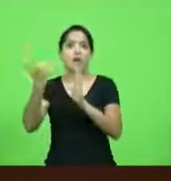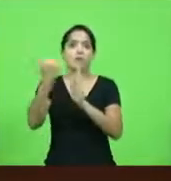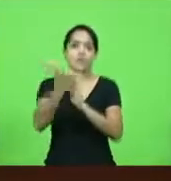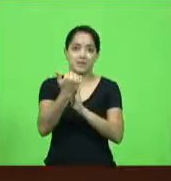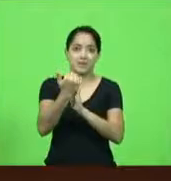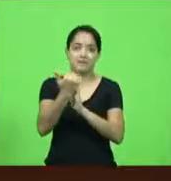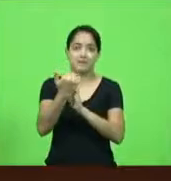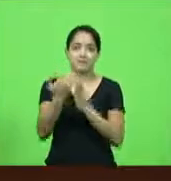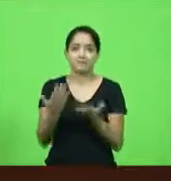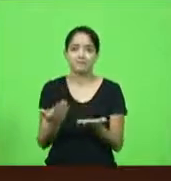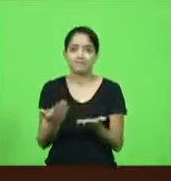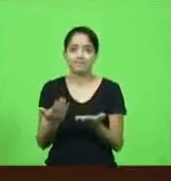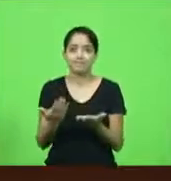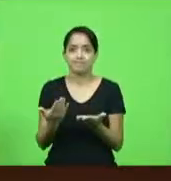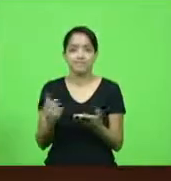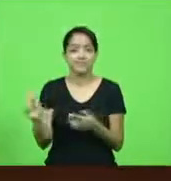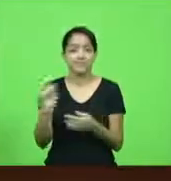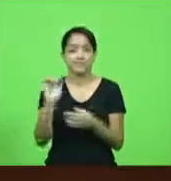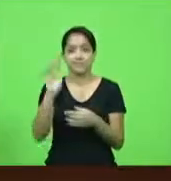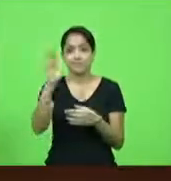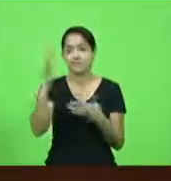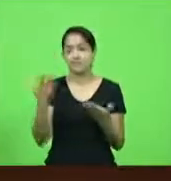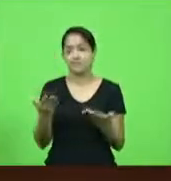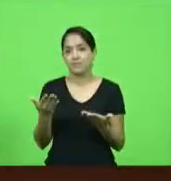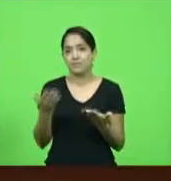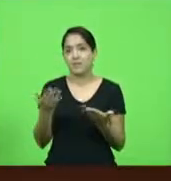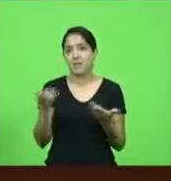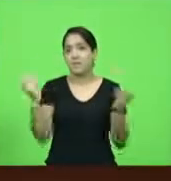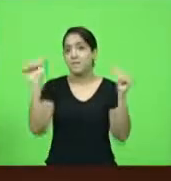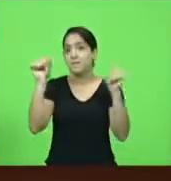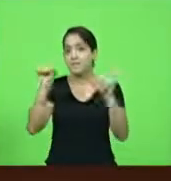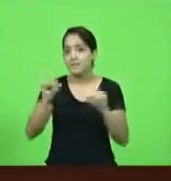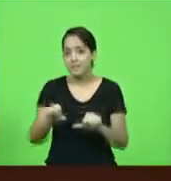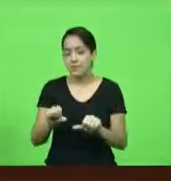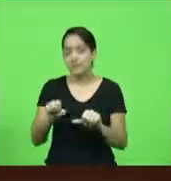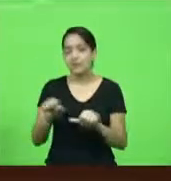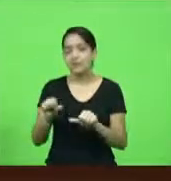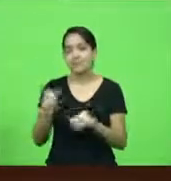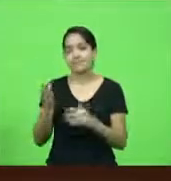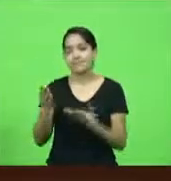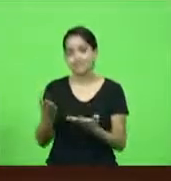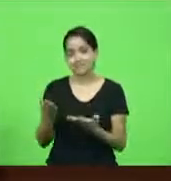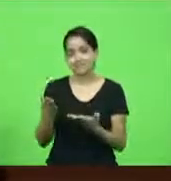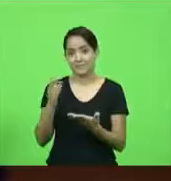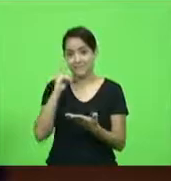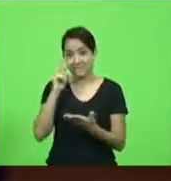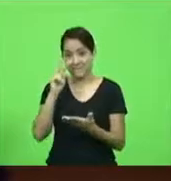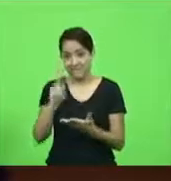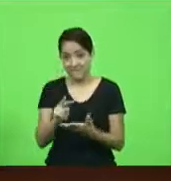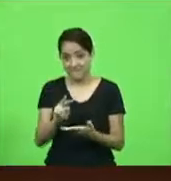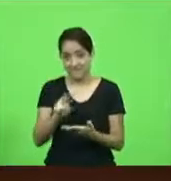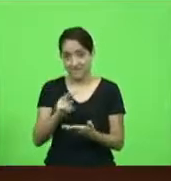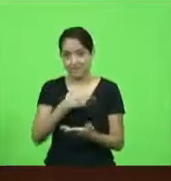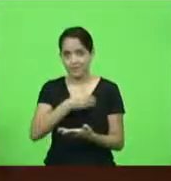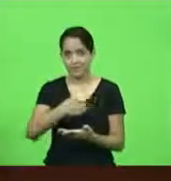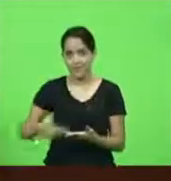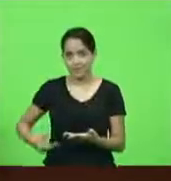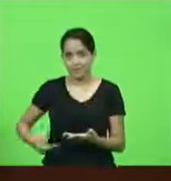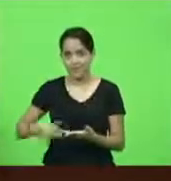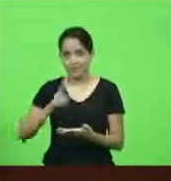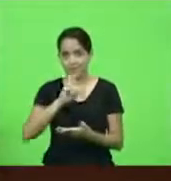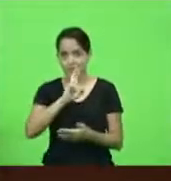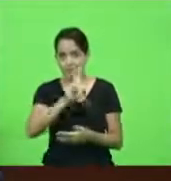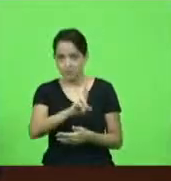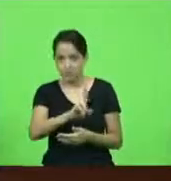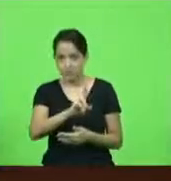E pior ainda é quando você vê que o governo, nas respostas internas